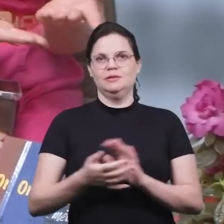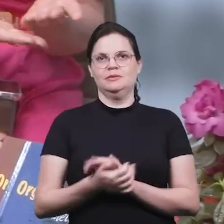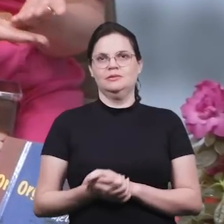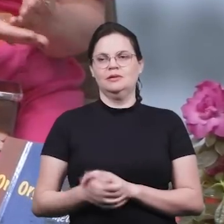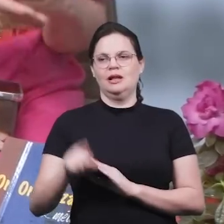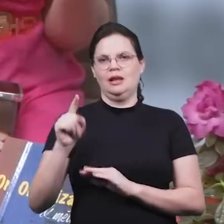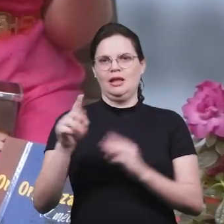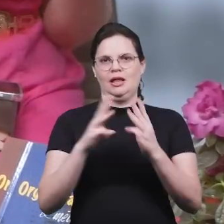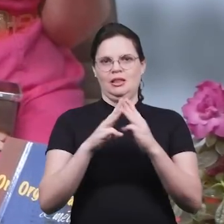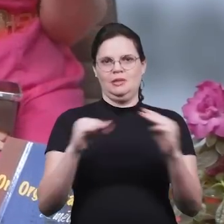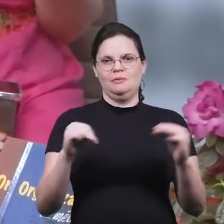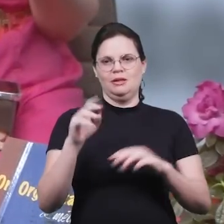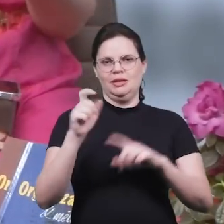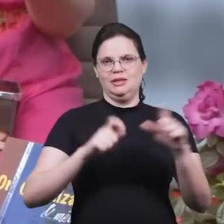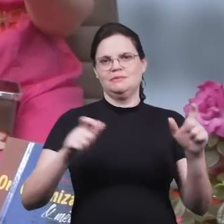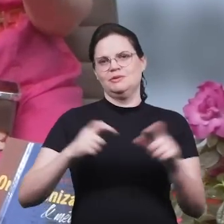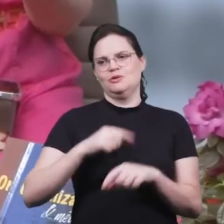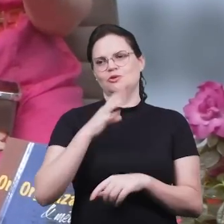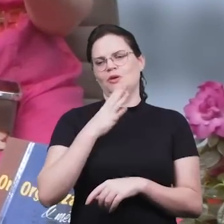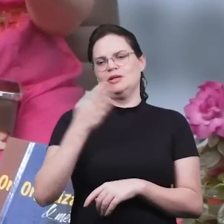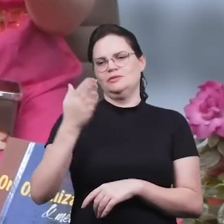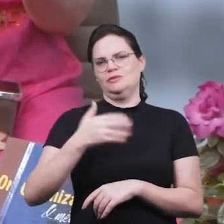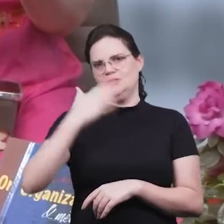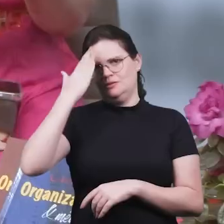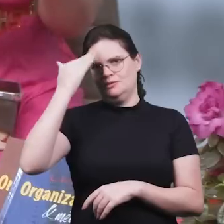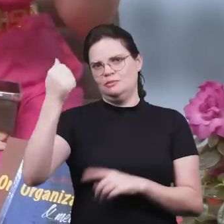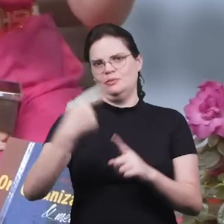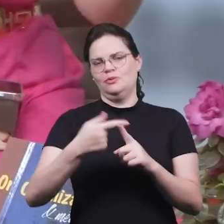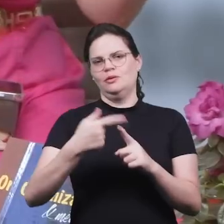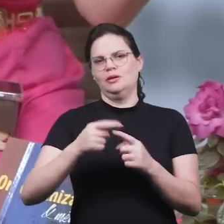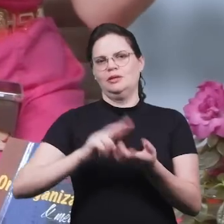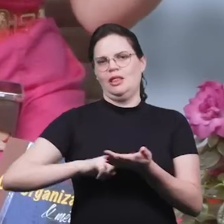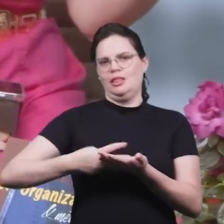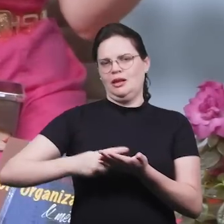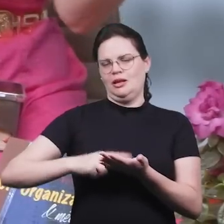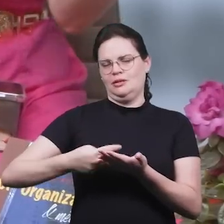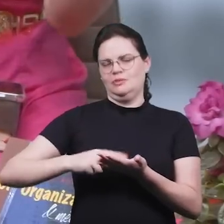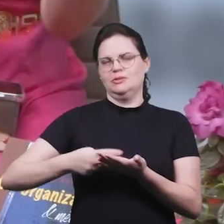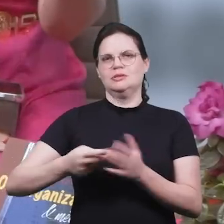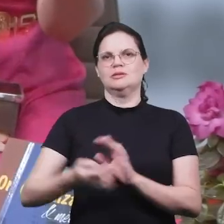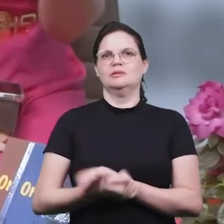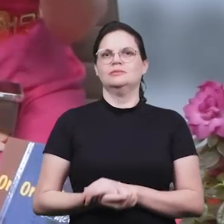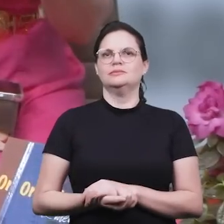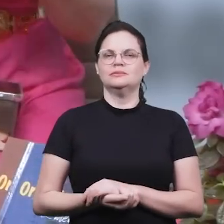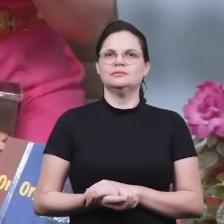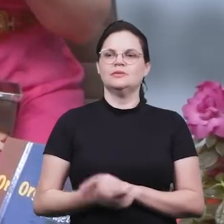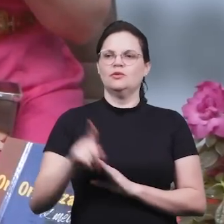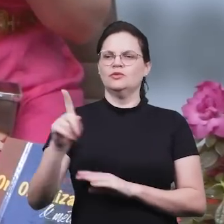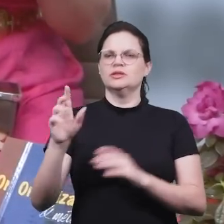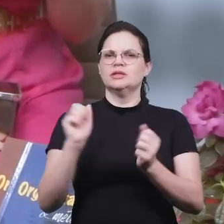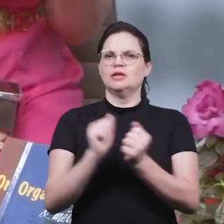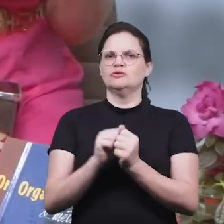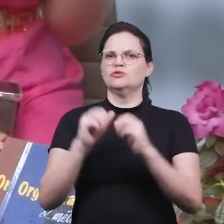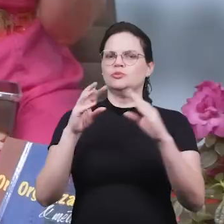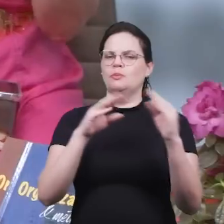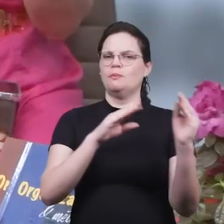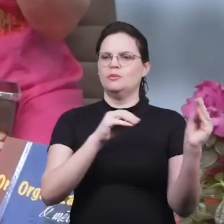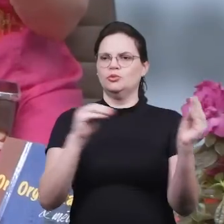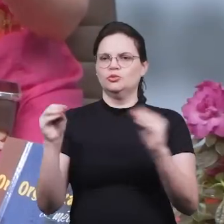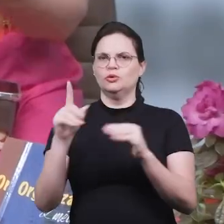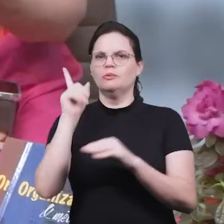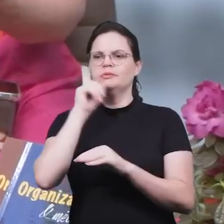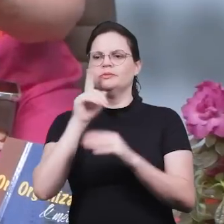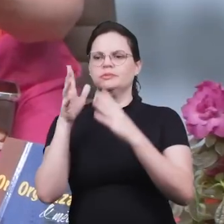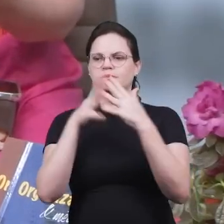conhecido no Manaim pelas traduções do russo, né? O senhor está lá nos Estados Unidos, juntamente com a família, mas tem todo